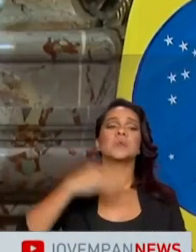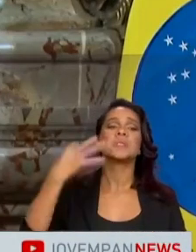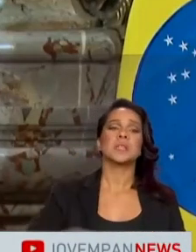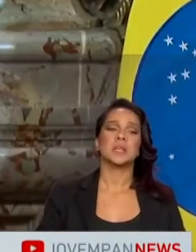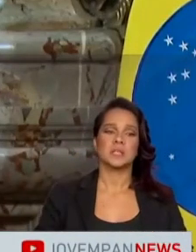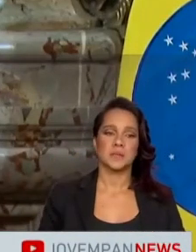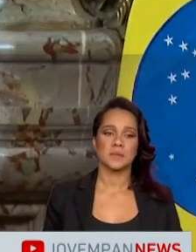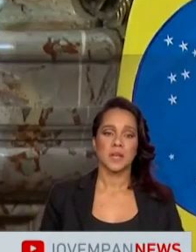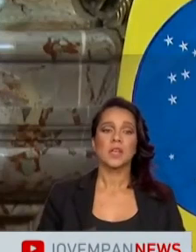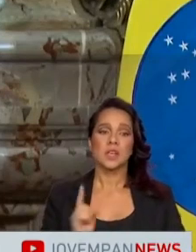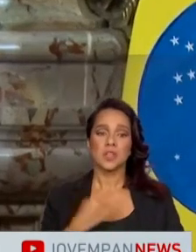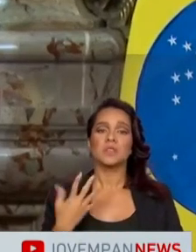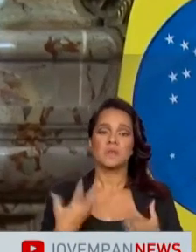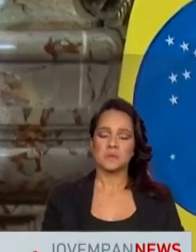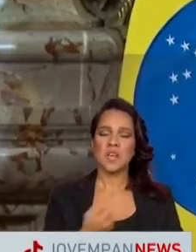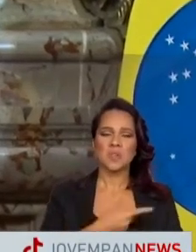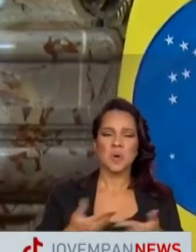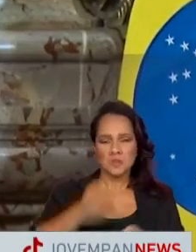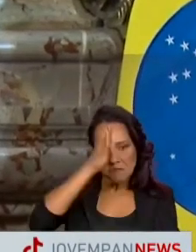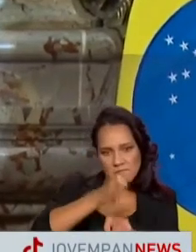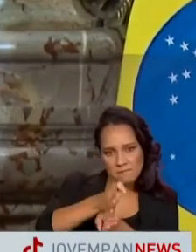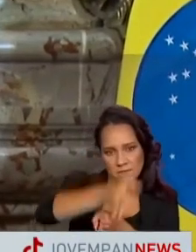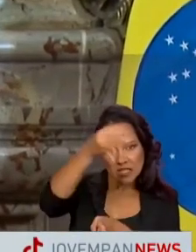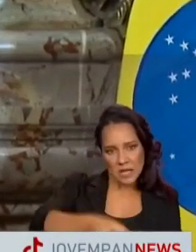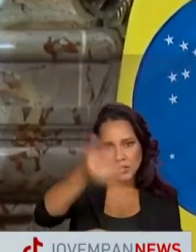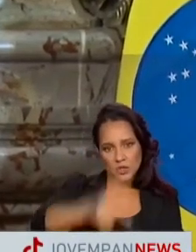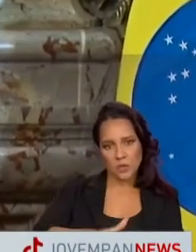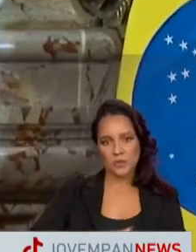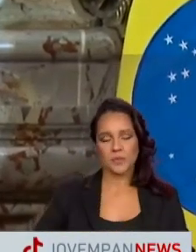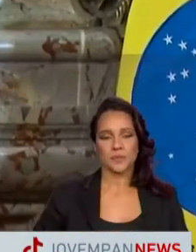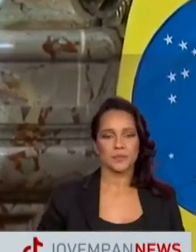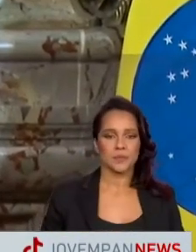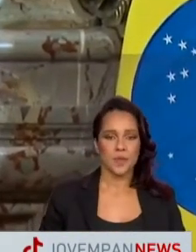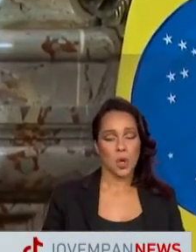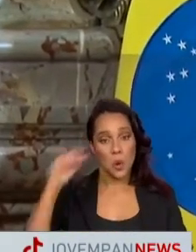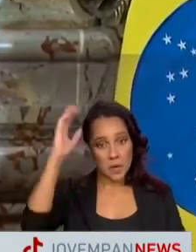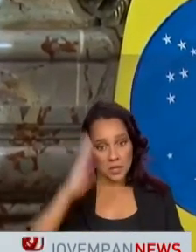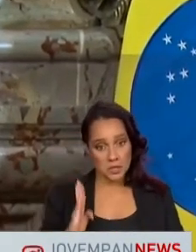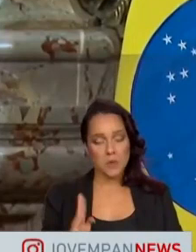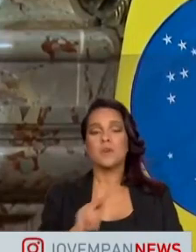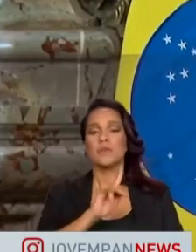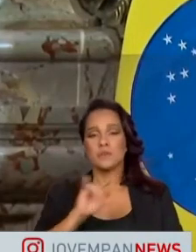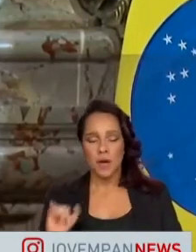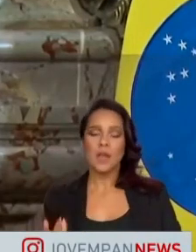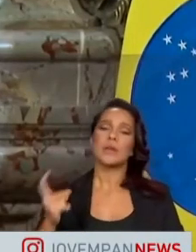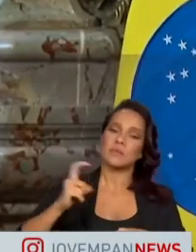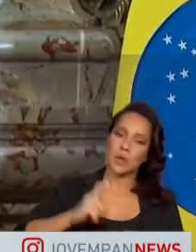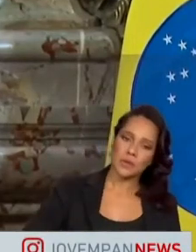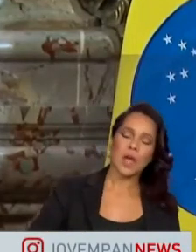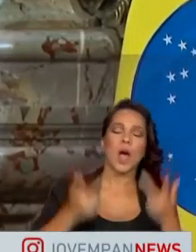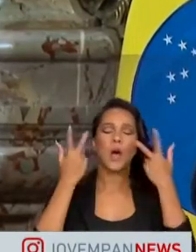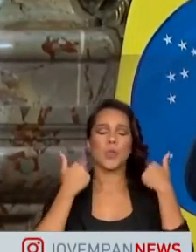certeza que nós vamos colocar as coisas no lugar. Estou seguro que vamos a recomponer as coisas. O Brasil vai voltar